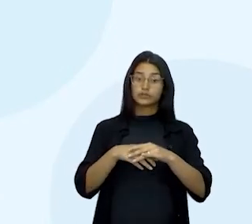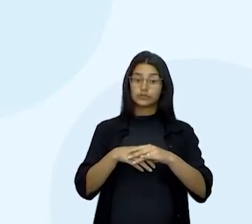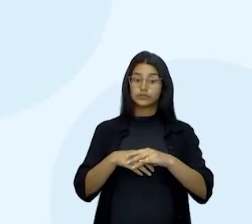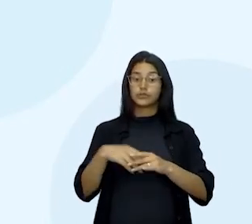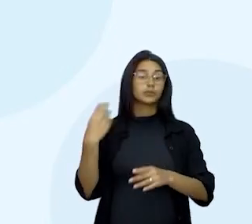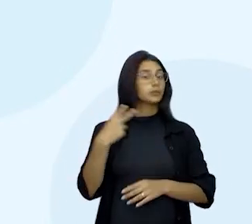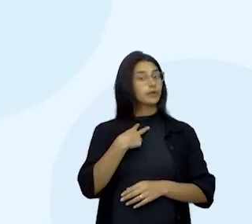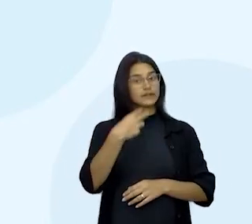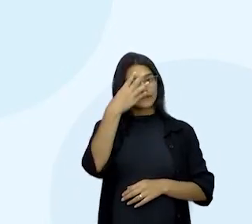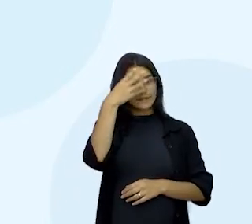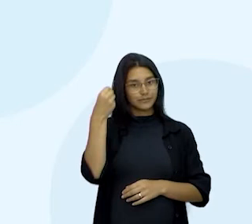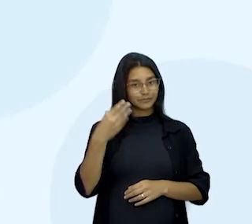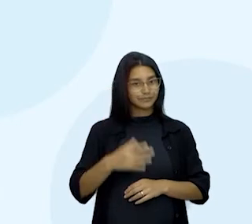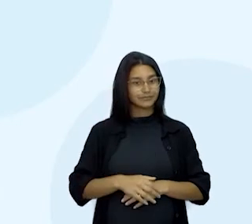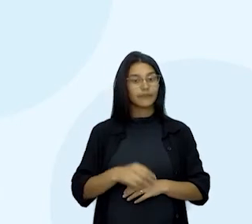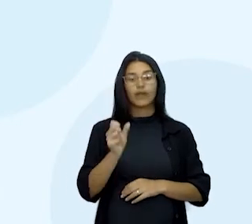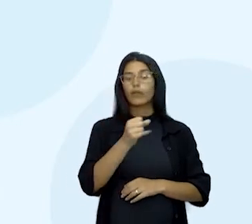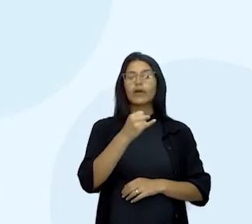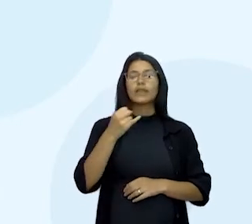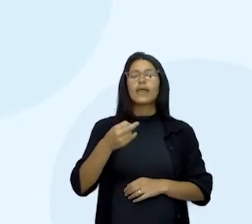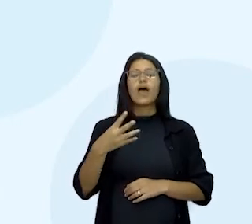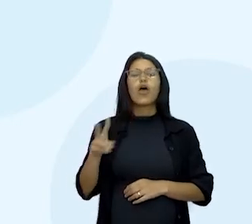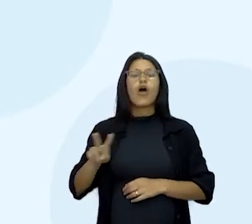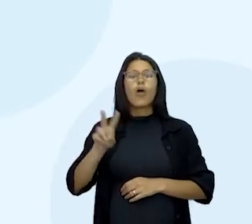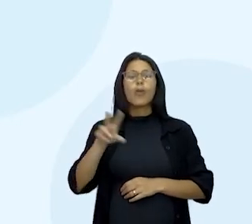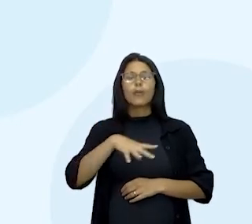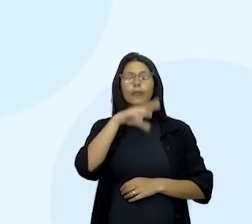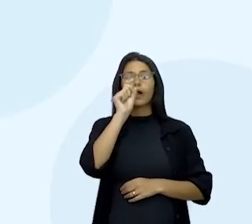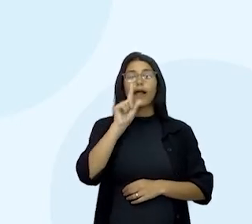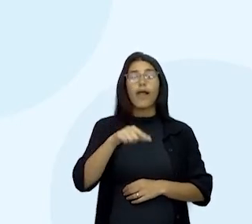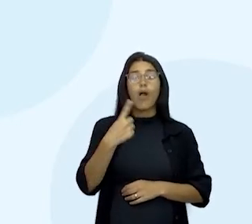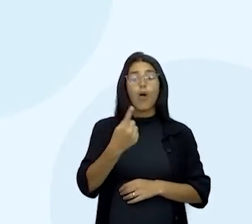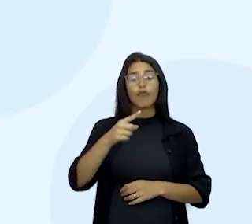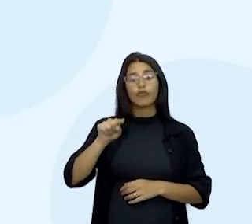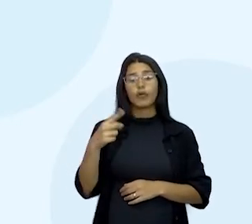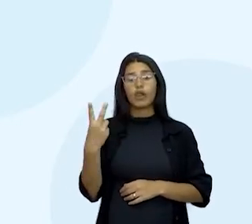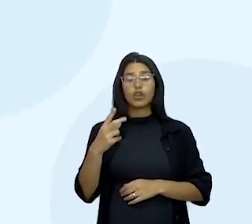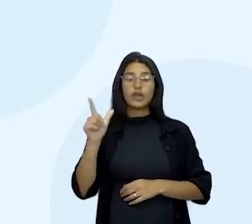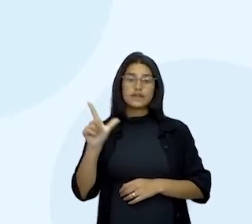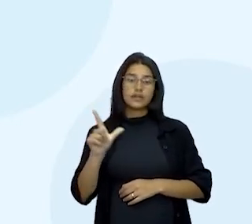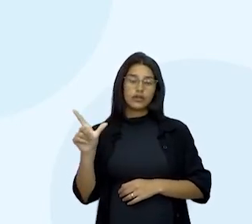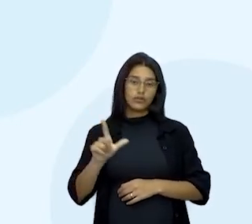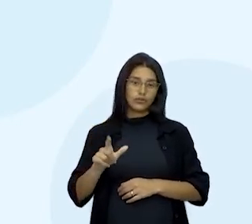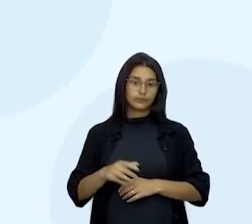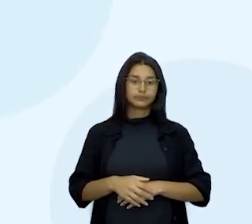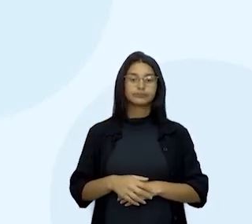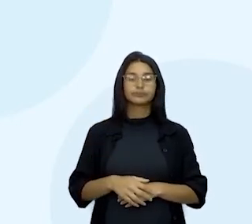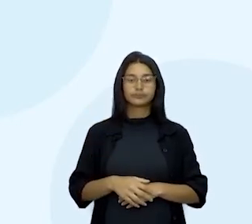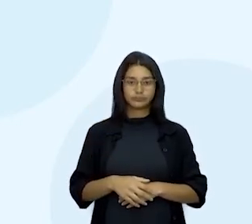pode esquecer disso. E aí a quantidade de volume de ar aí é de 1,2